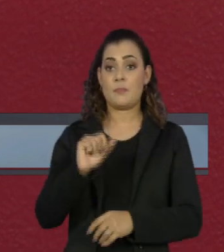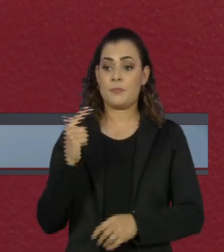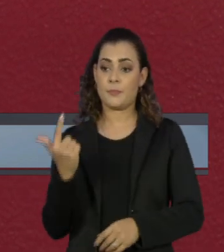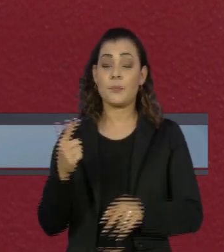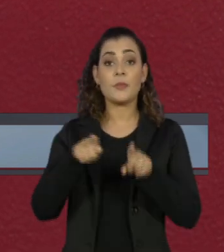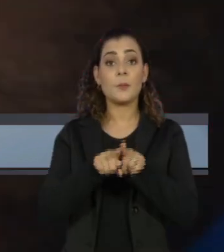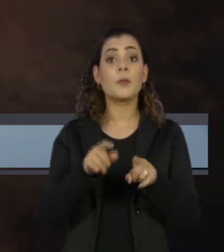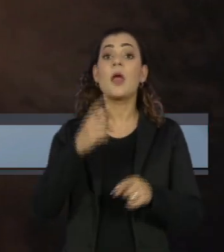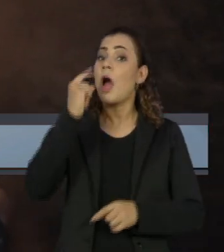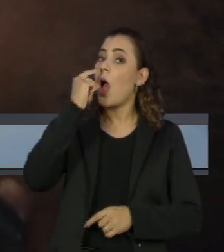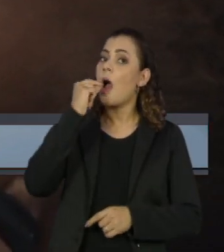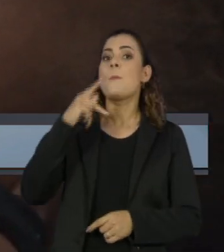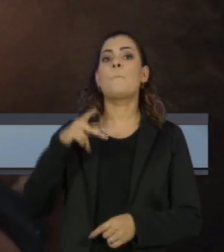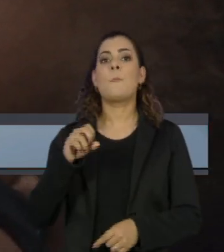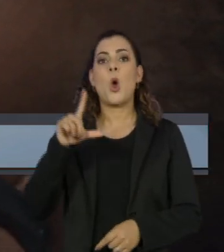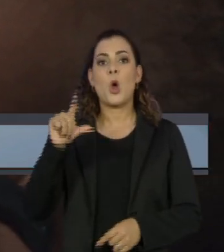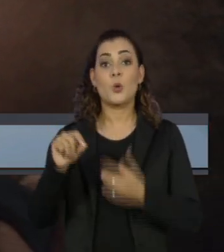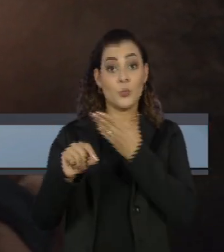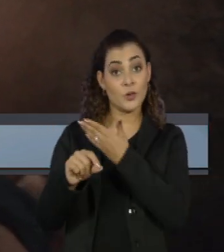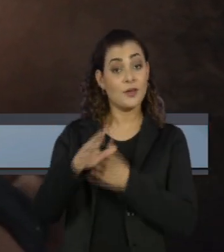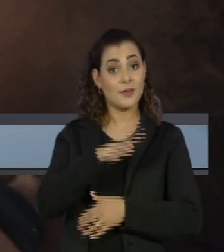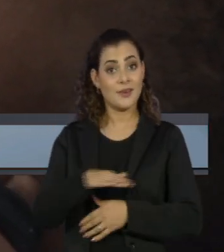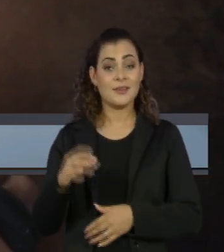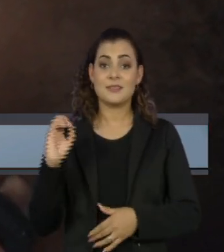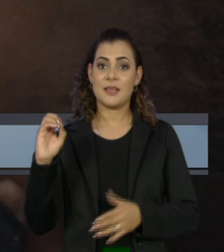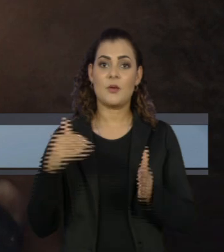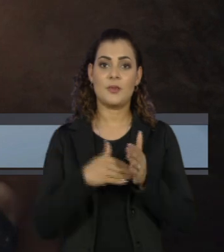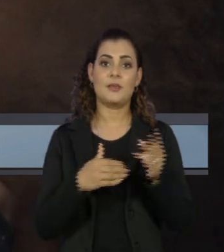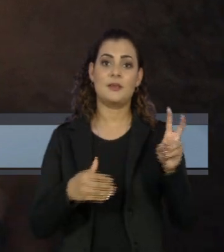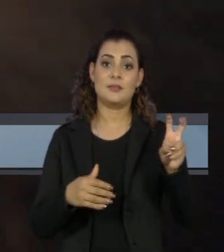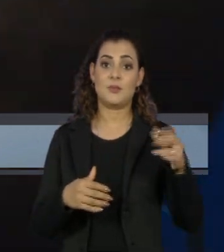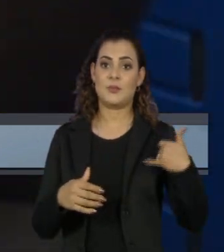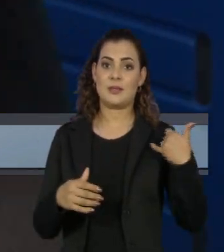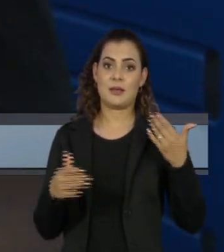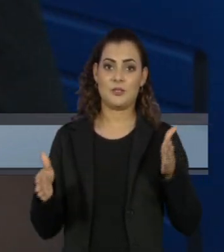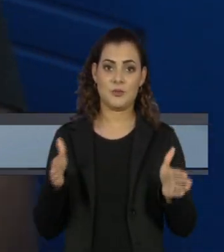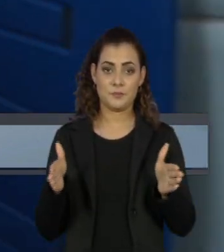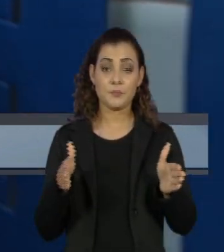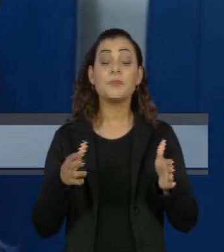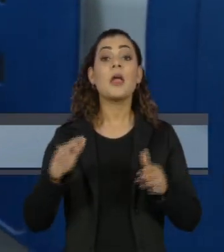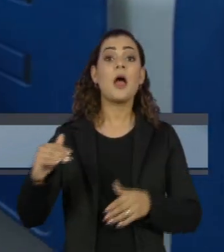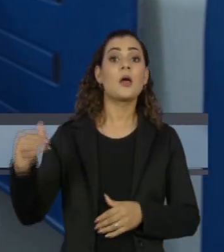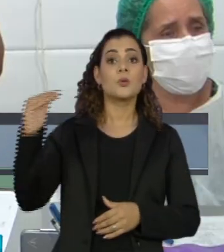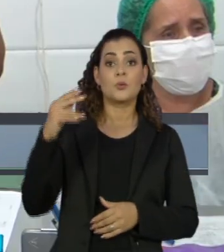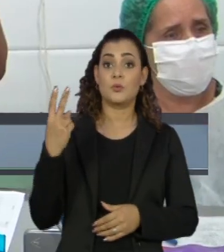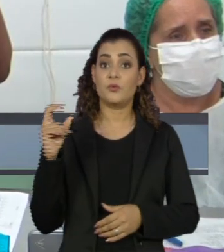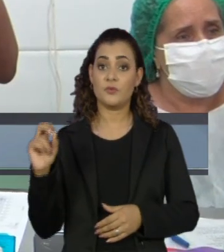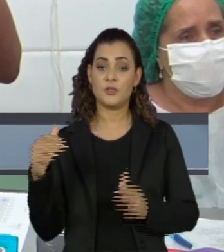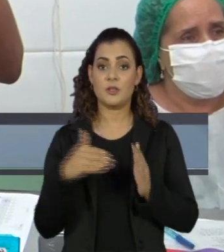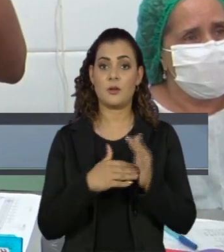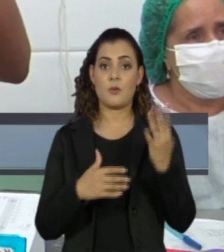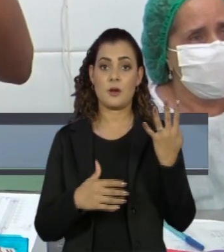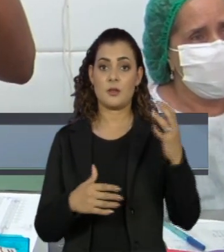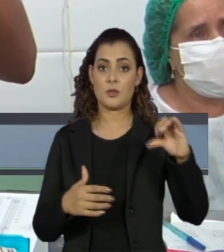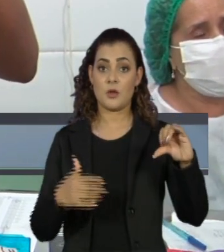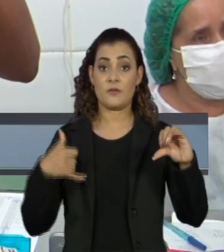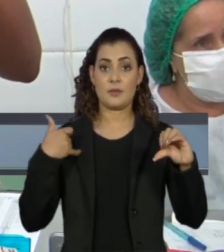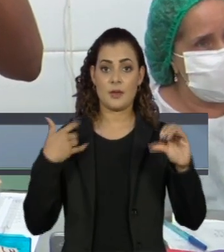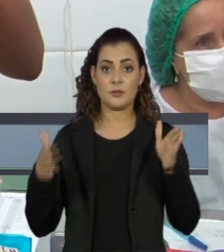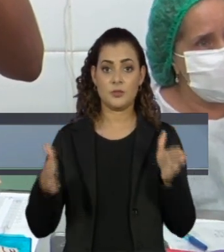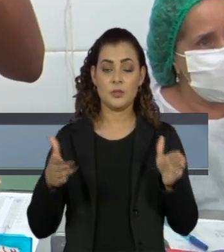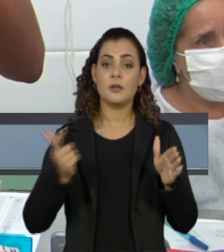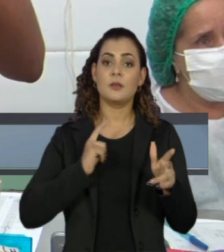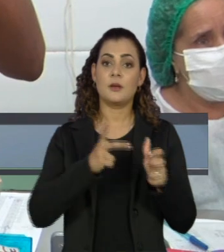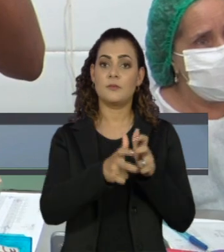contra a poliomielite público-alvo são crianças de 0 até 5 anos de idade para adultos de 20 a 49 anos ação